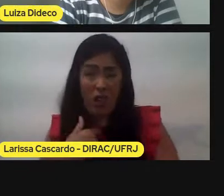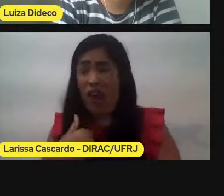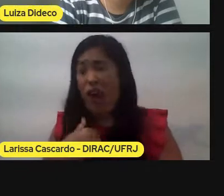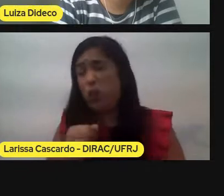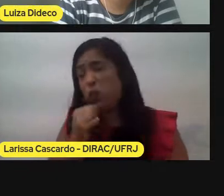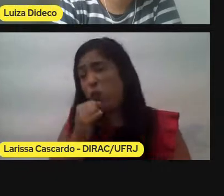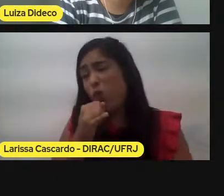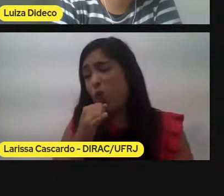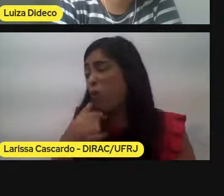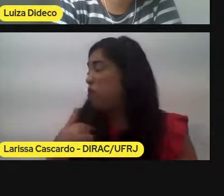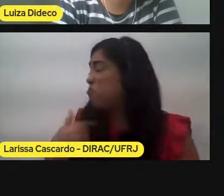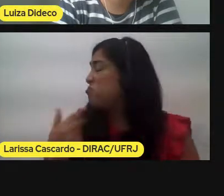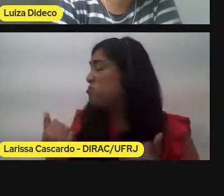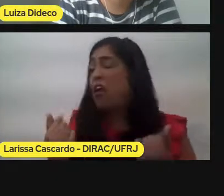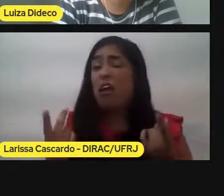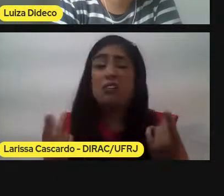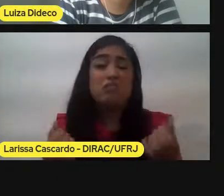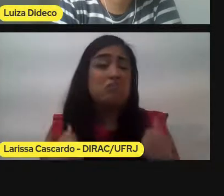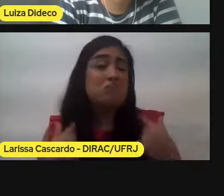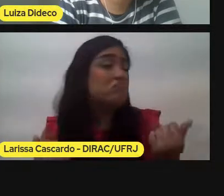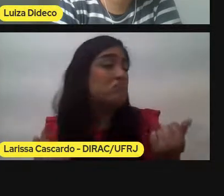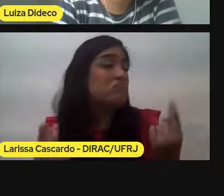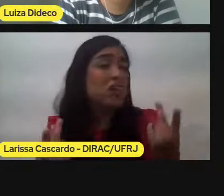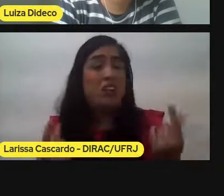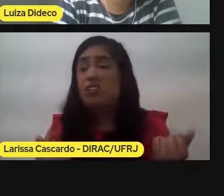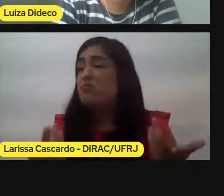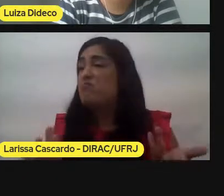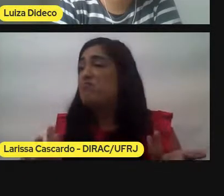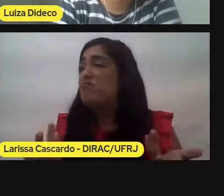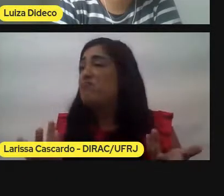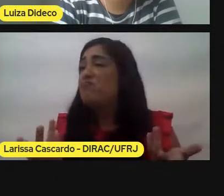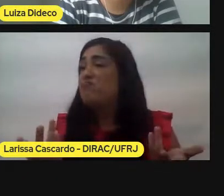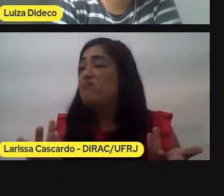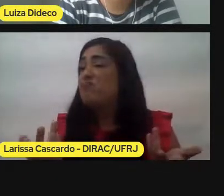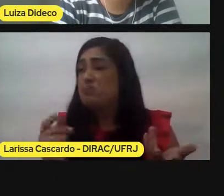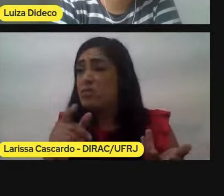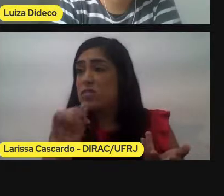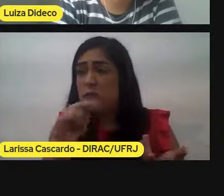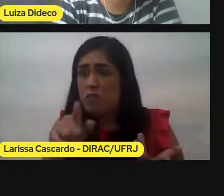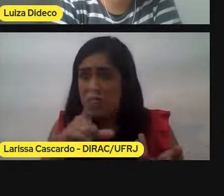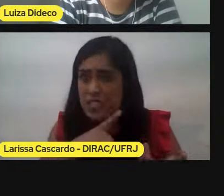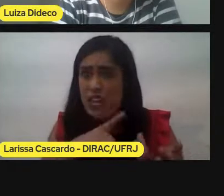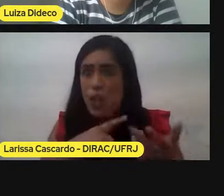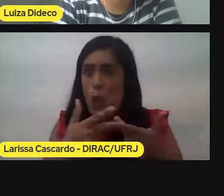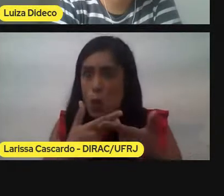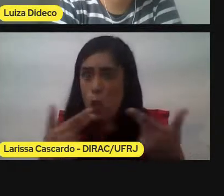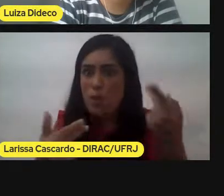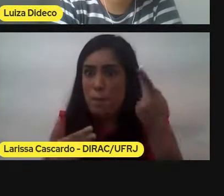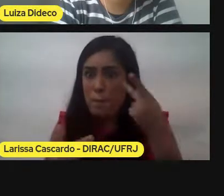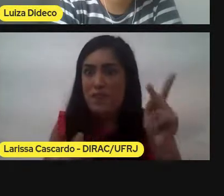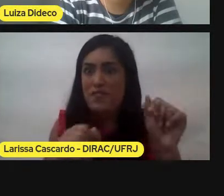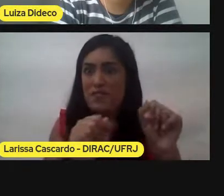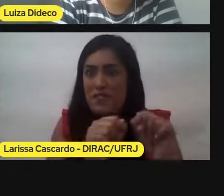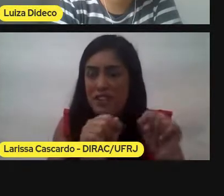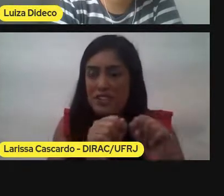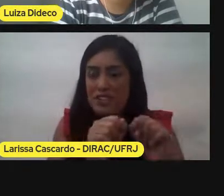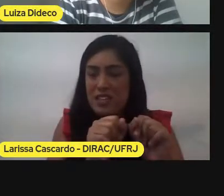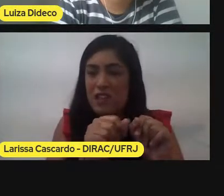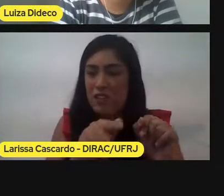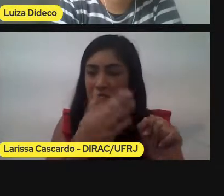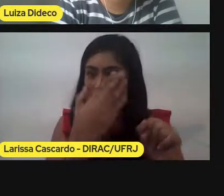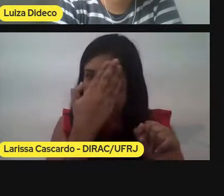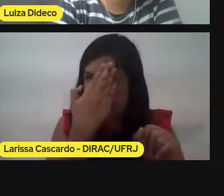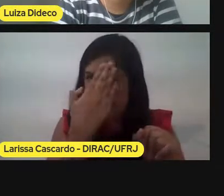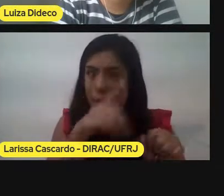você precisa fazer as coisas, você tem, vamos dizer assim, você estabeleceu um sentido, mas aquilo não faz sentido. Aquilo